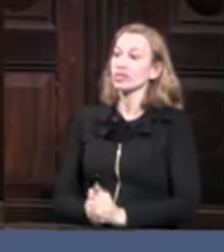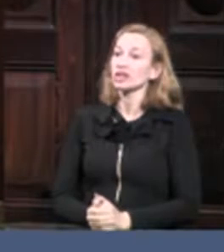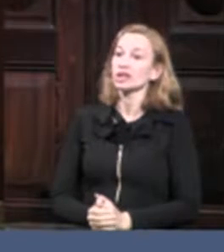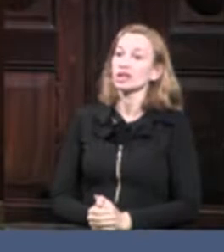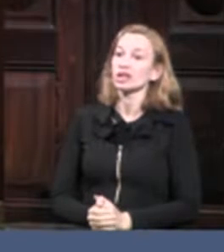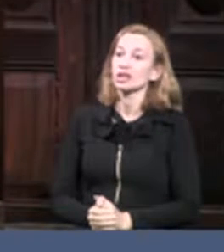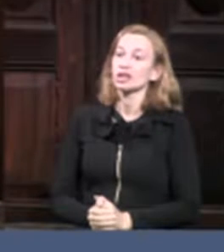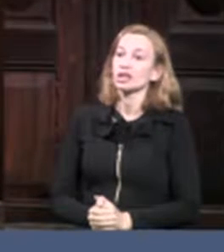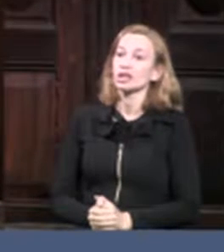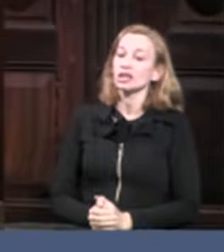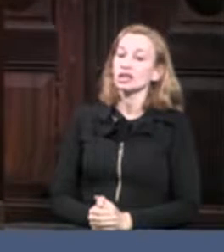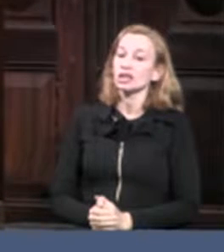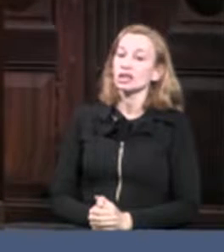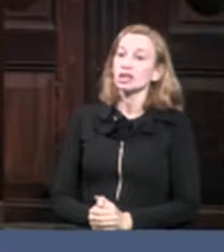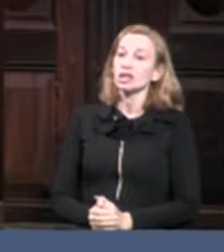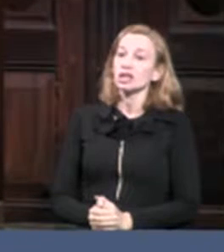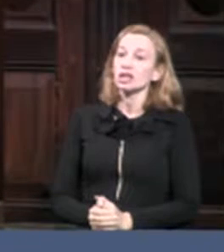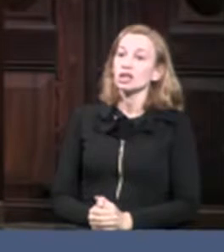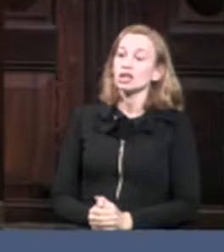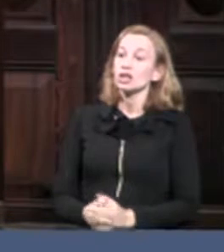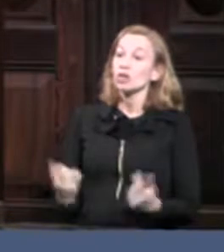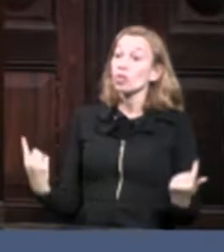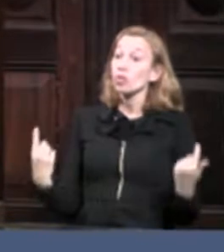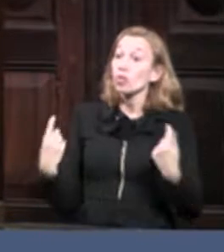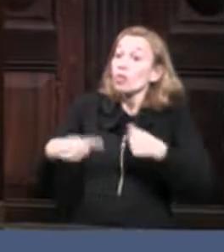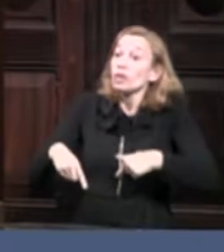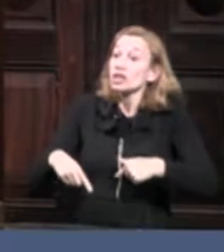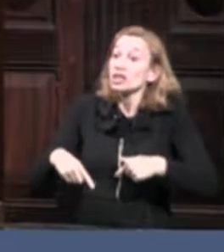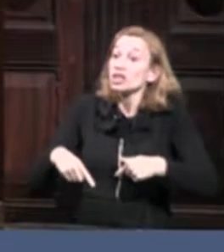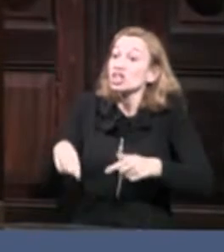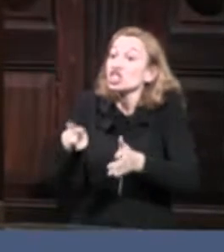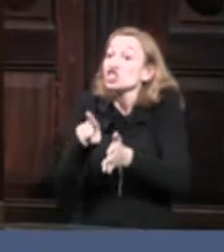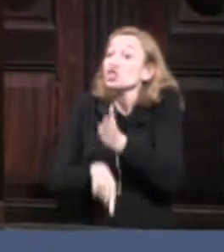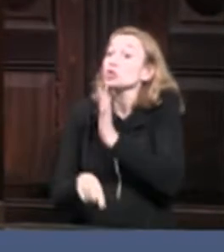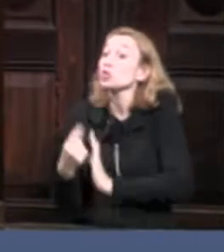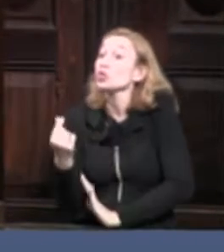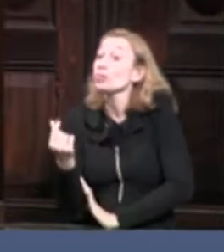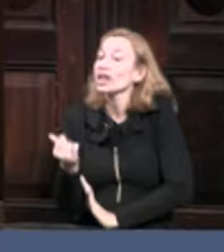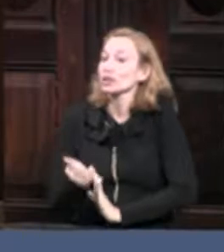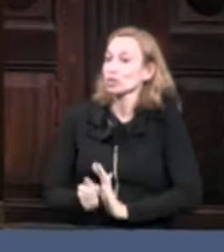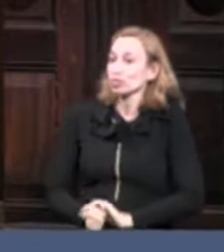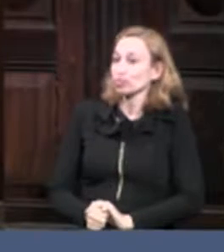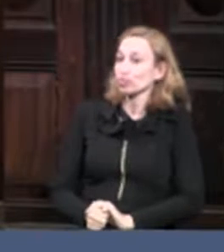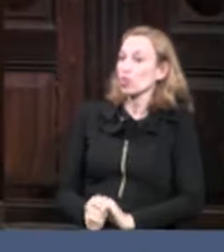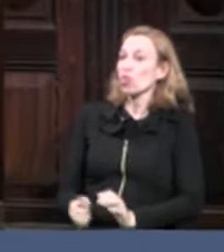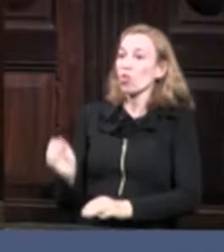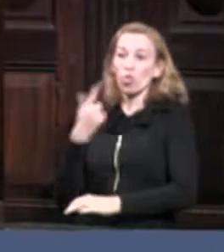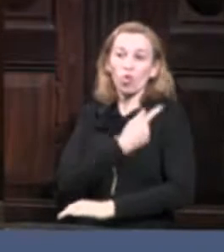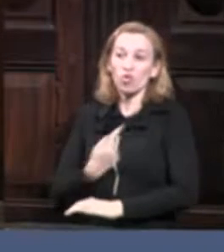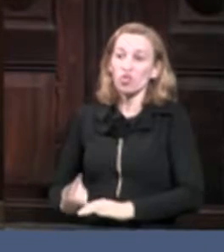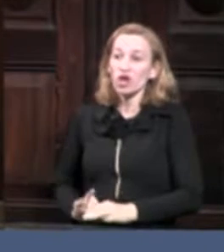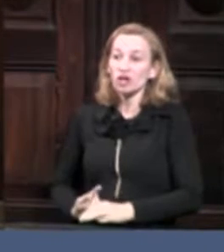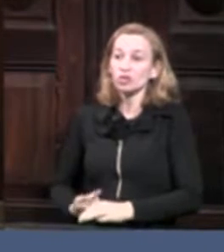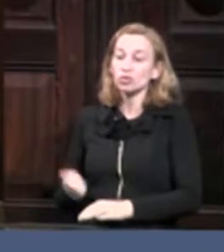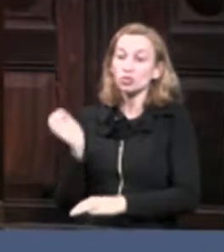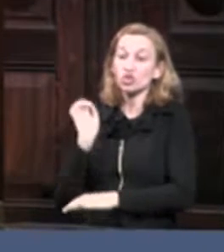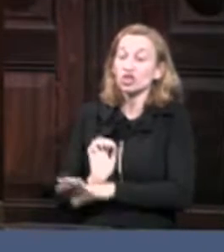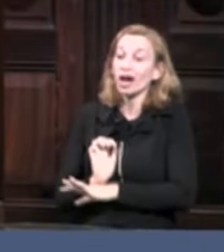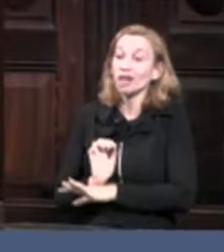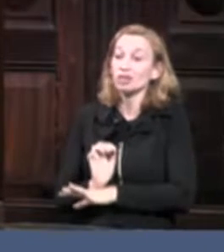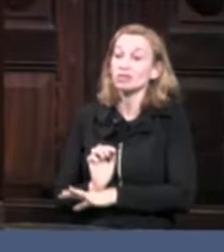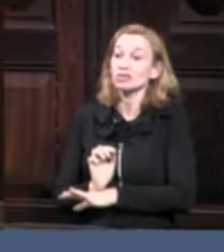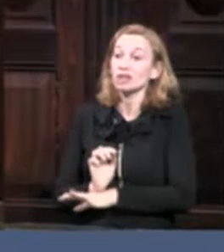em participar da concorrência e reduzir a tarifa. O governo do estado não estabeleceu esse